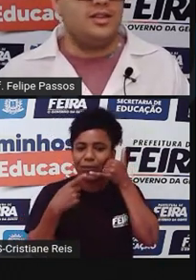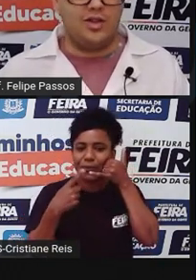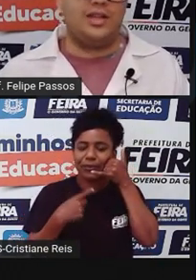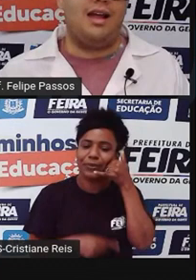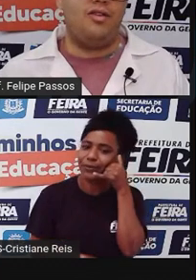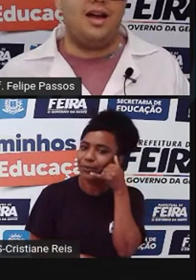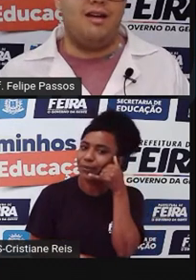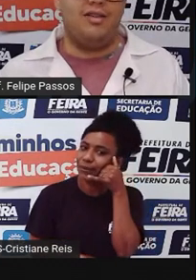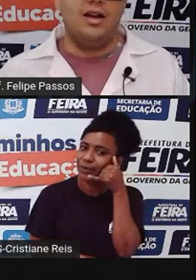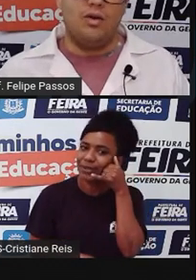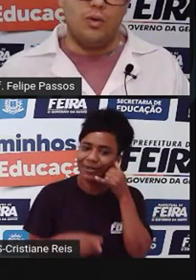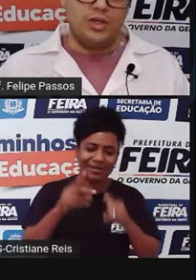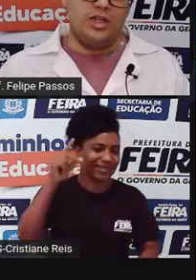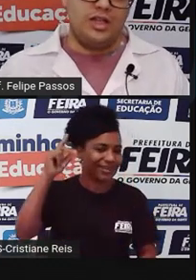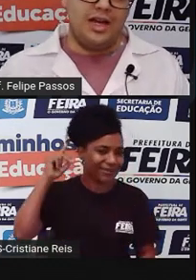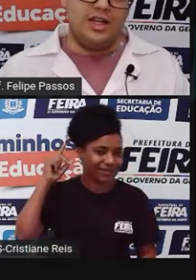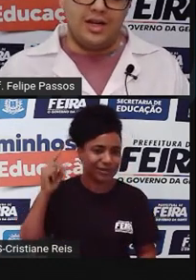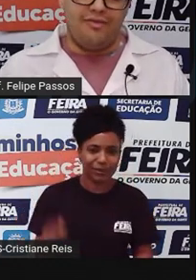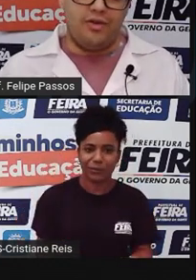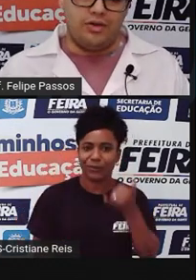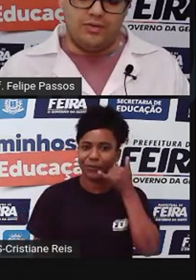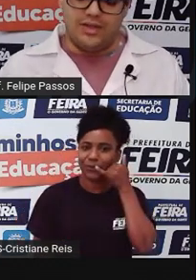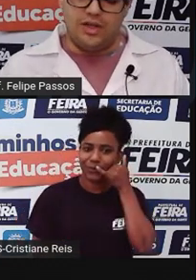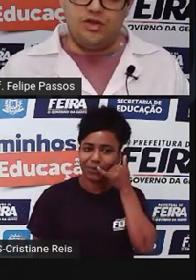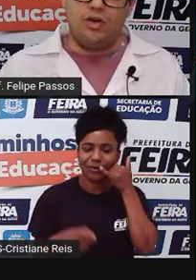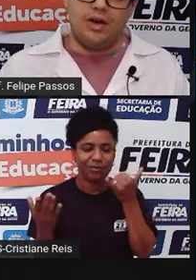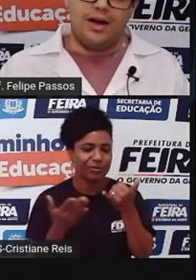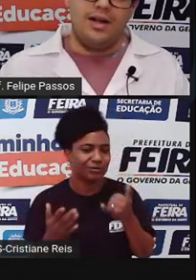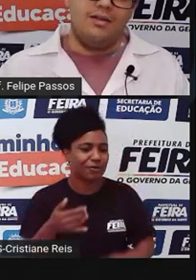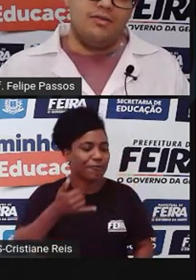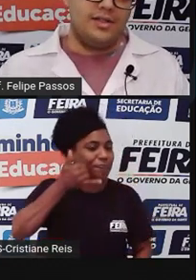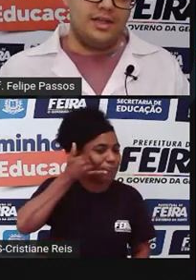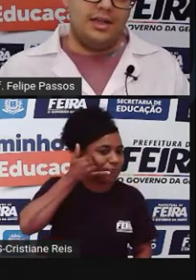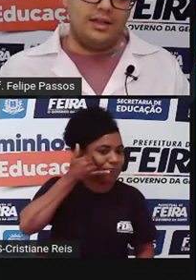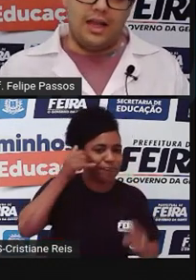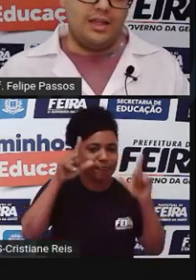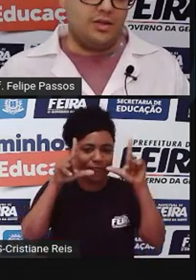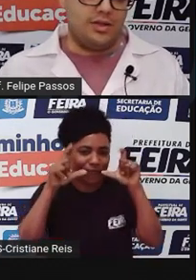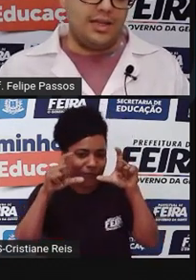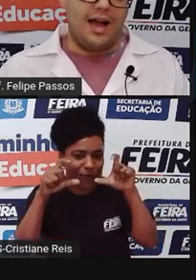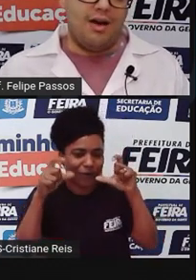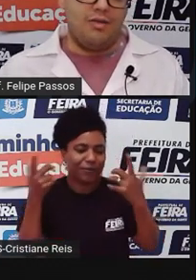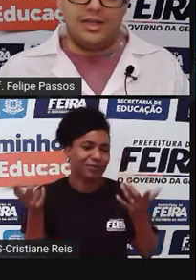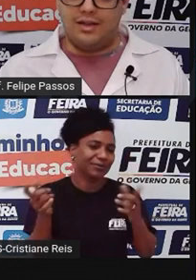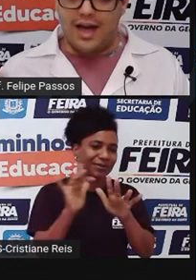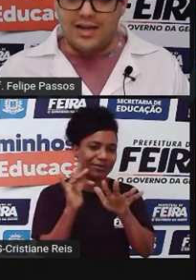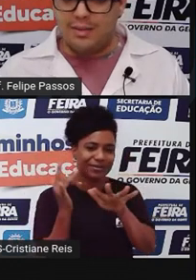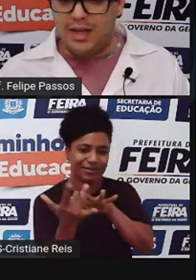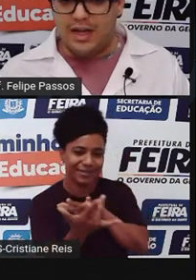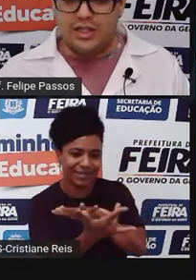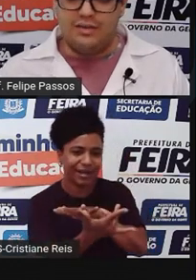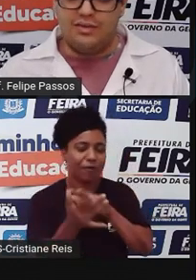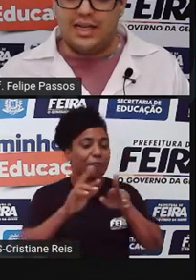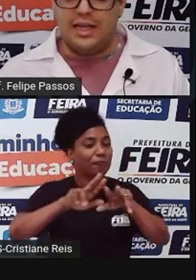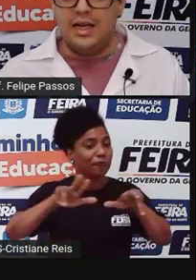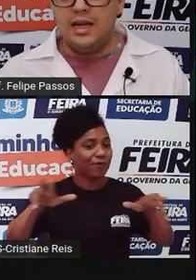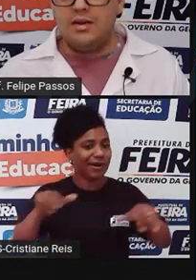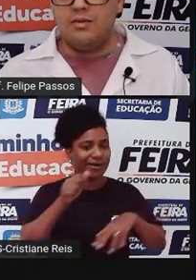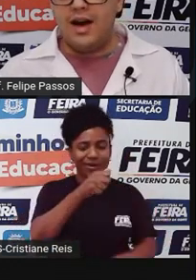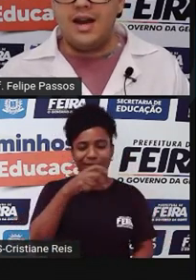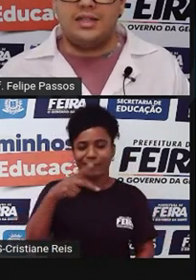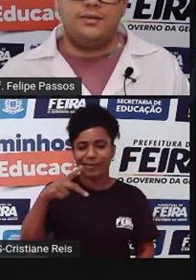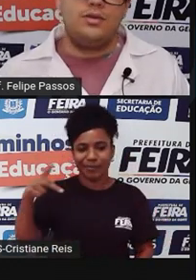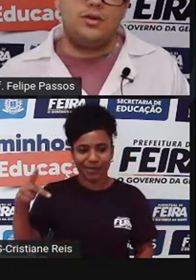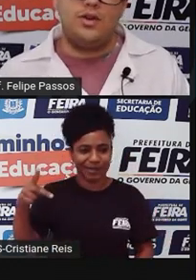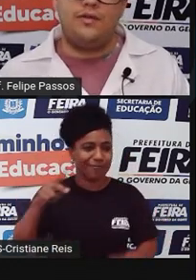o telefone só telefonava hoje em dia ele tirar foto Você joga você tem rede social você tem vários aplicativos